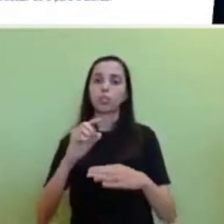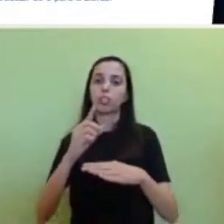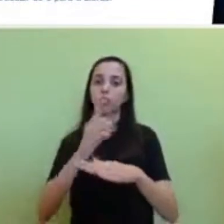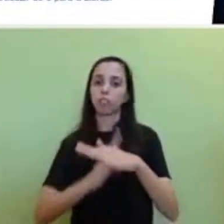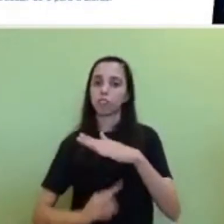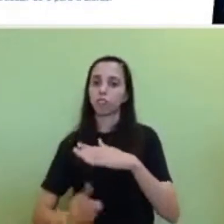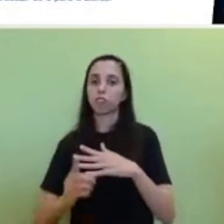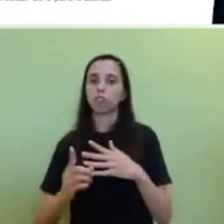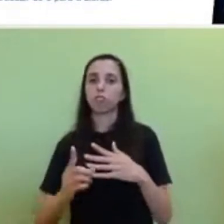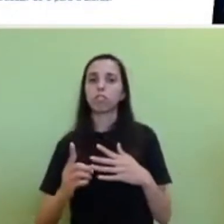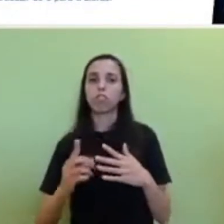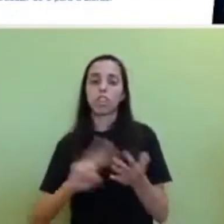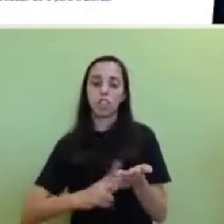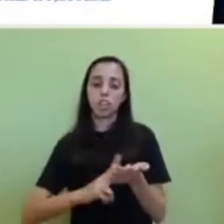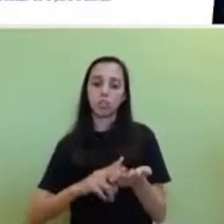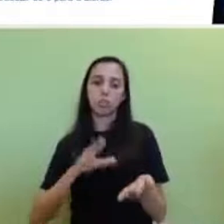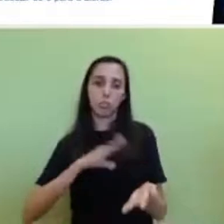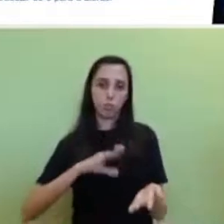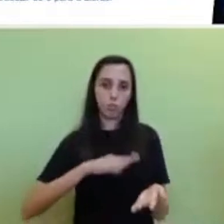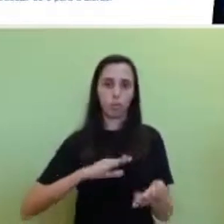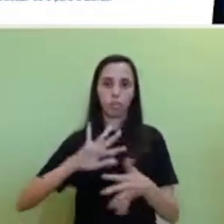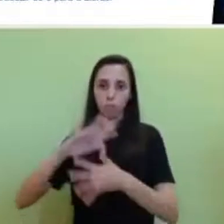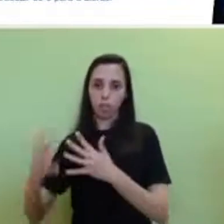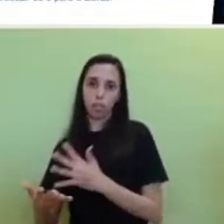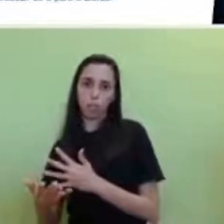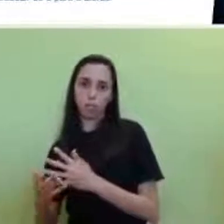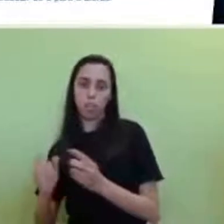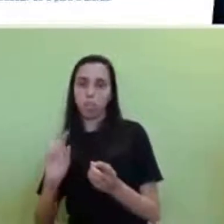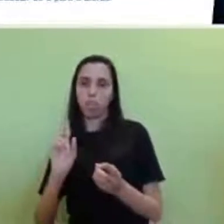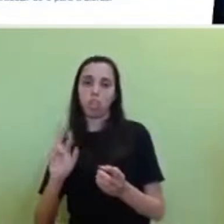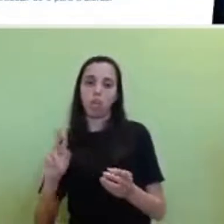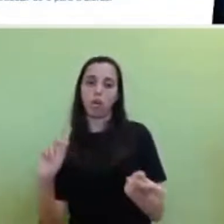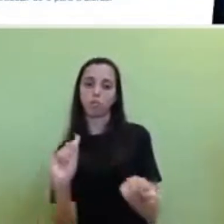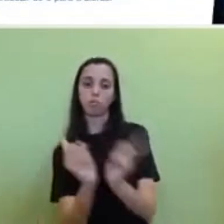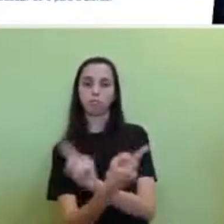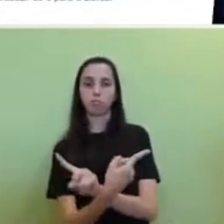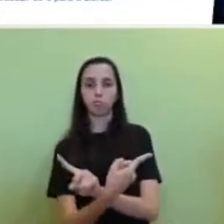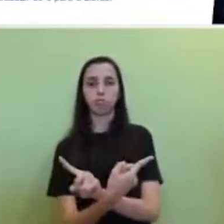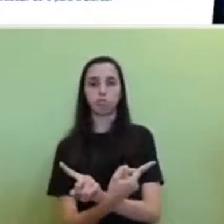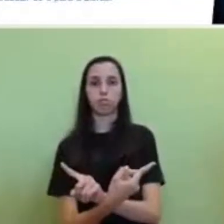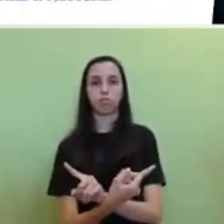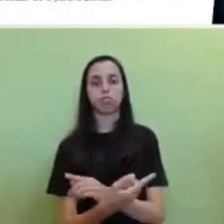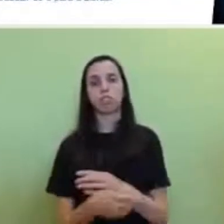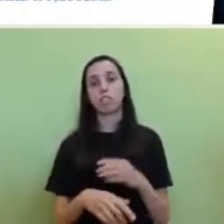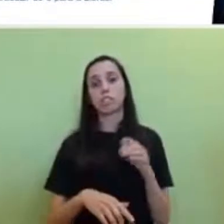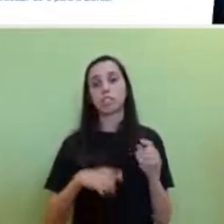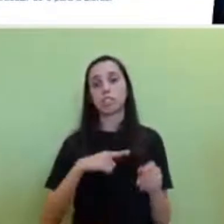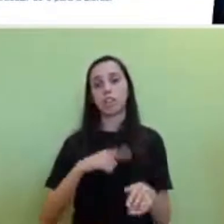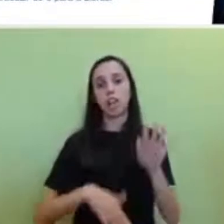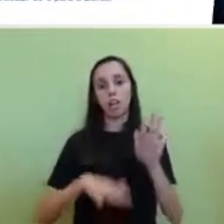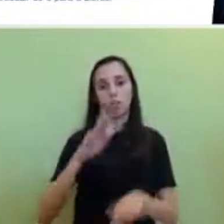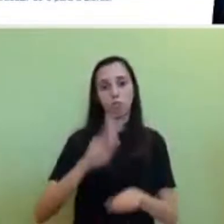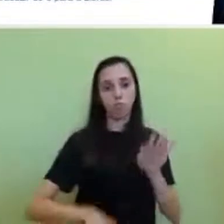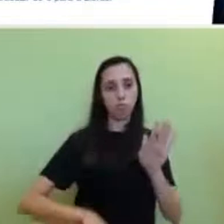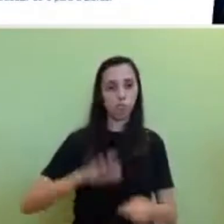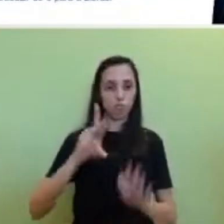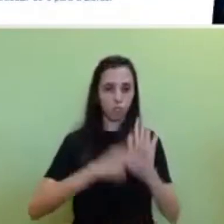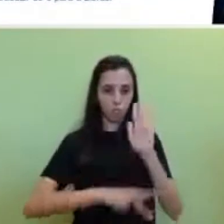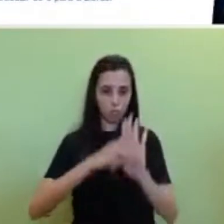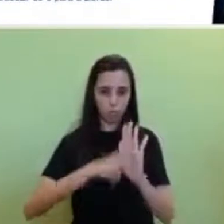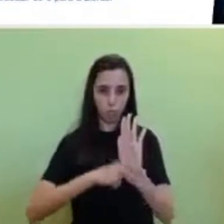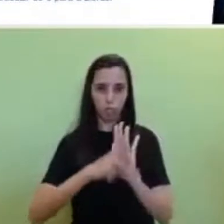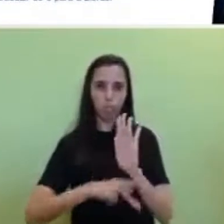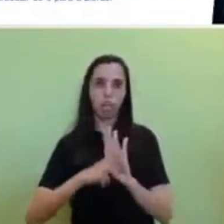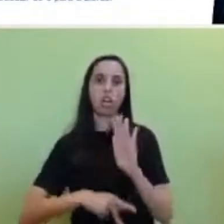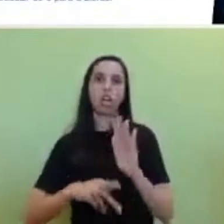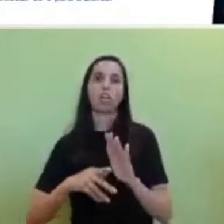eles traduzem do português para Libras, não o contrário. Embora alguns projetos tenham sido feitos para traduzir